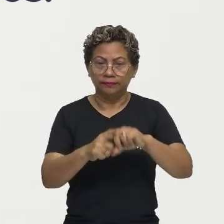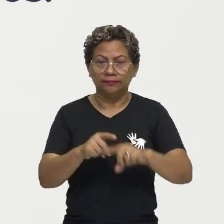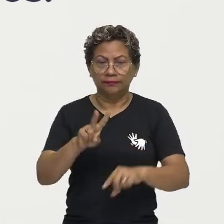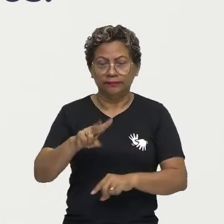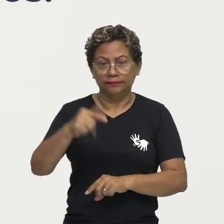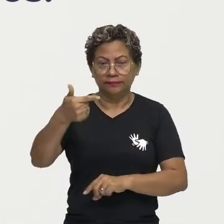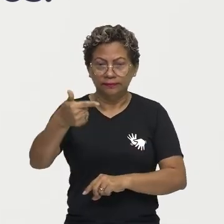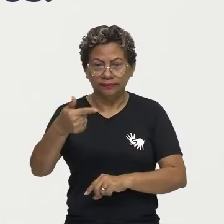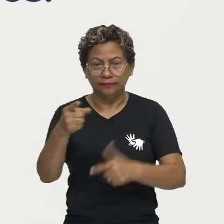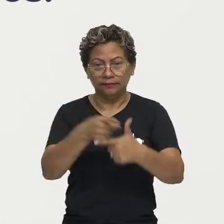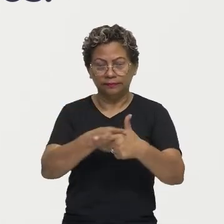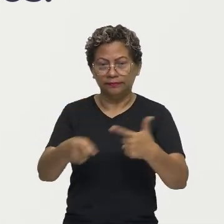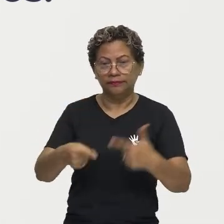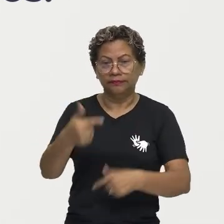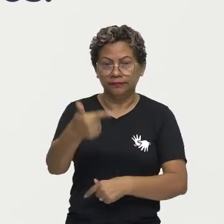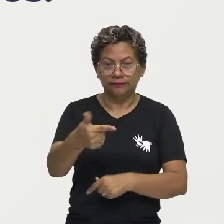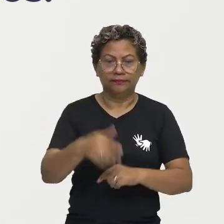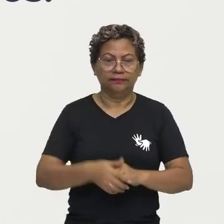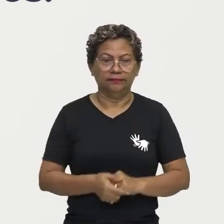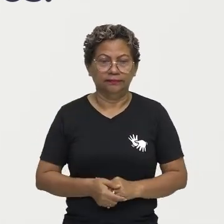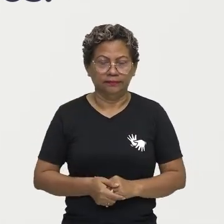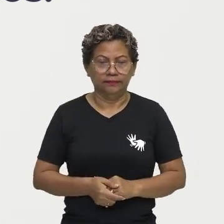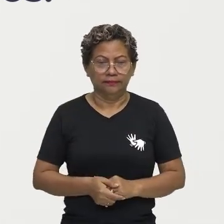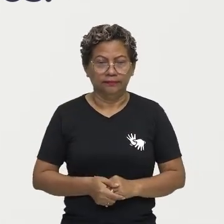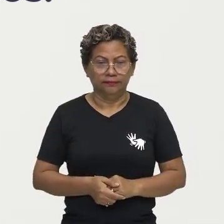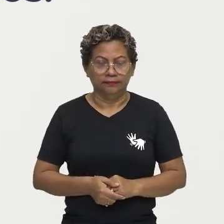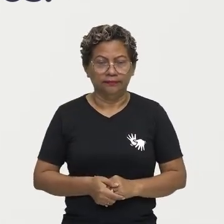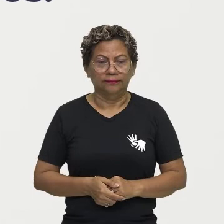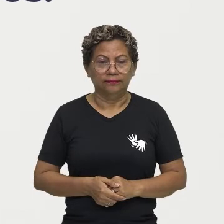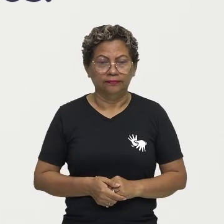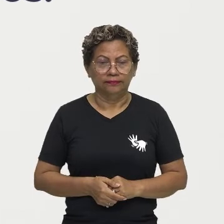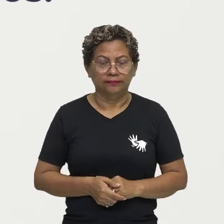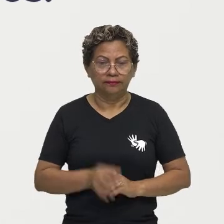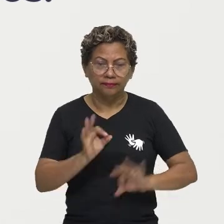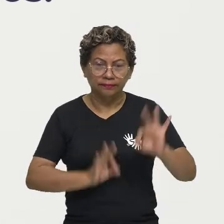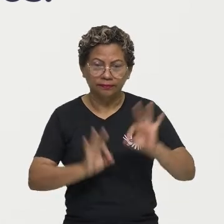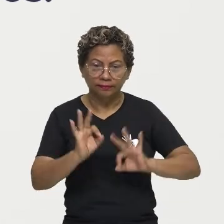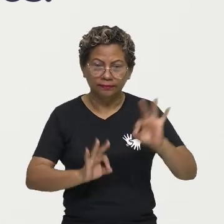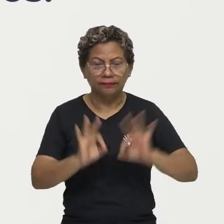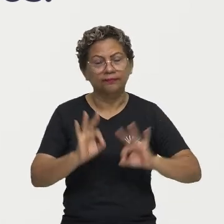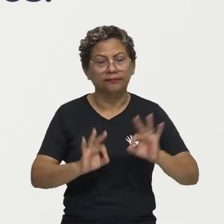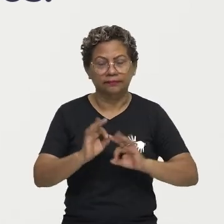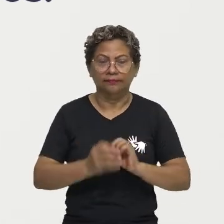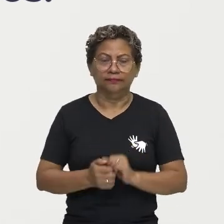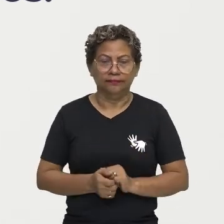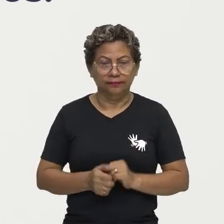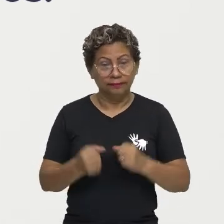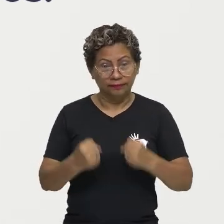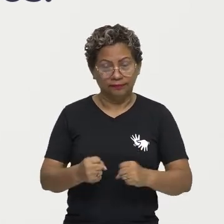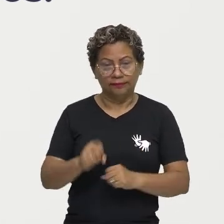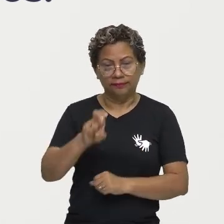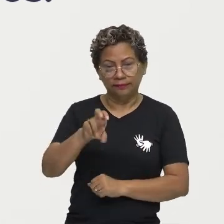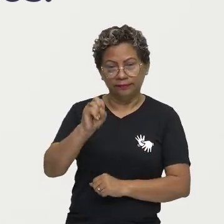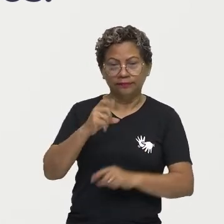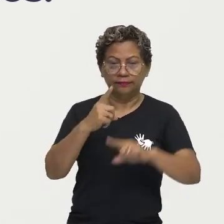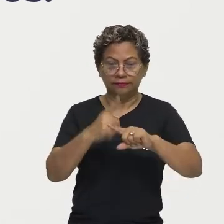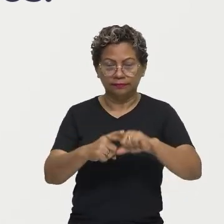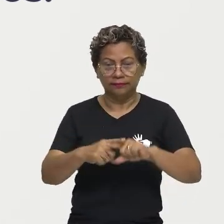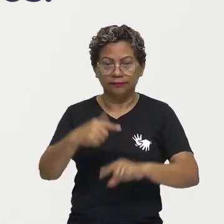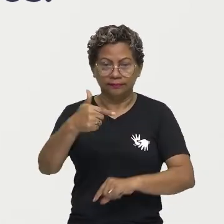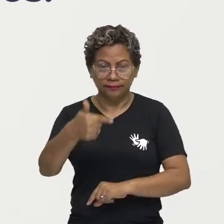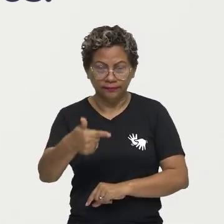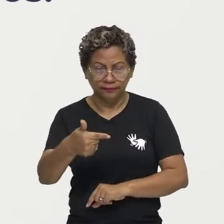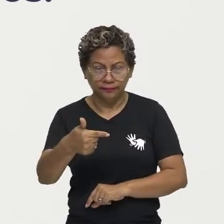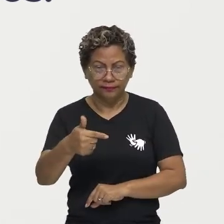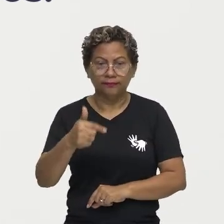valores na equação, né, pessoal? Está aqui o valor da massa então é 50, a velocidade, que é